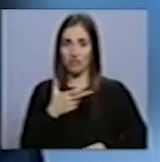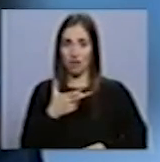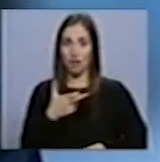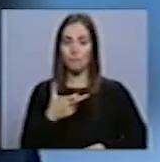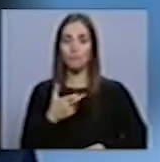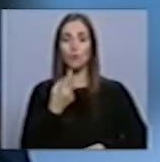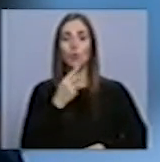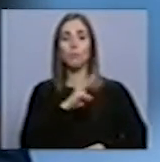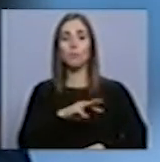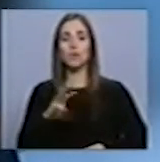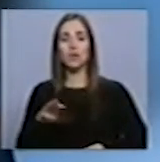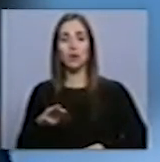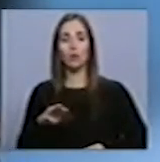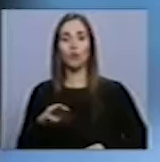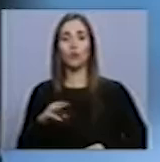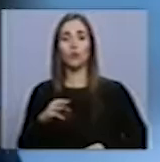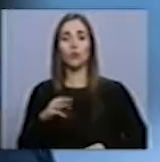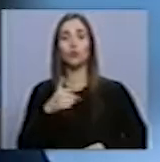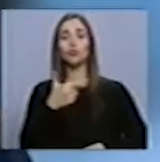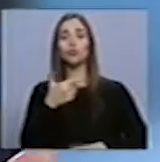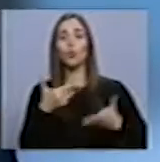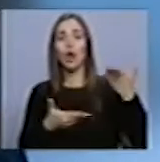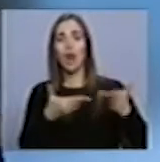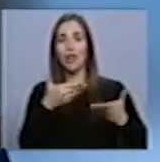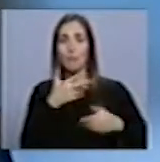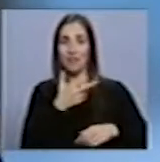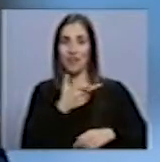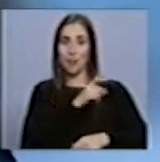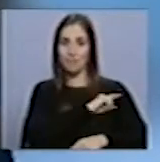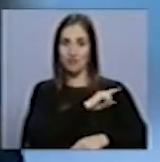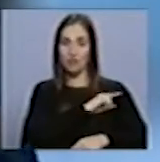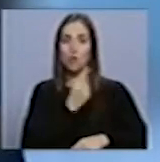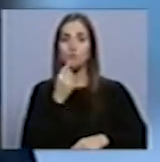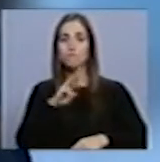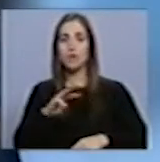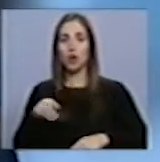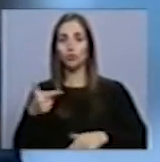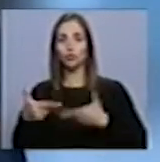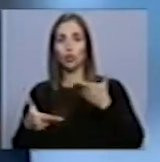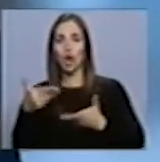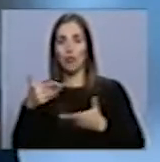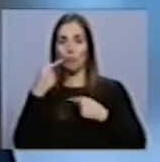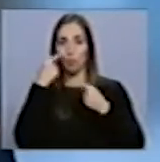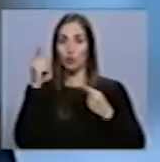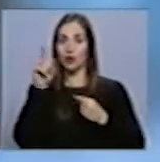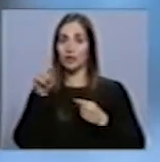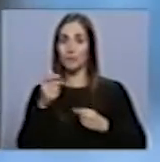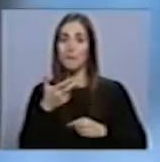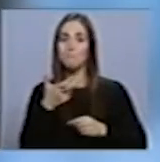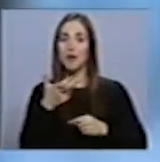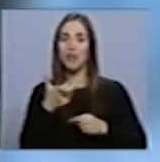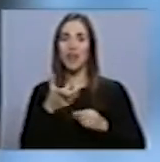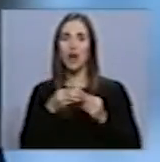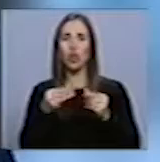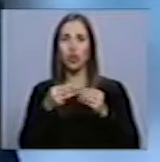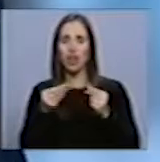isolada do privado melhor maneira pública mas a madeira da china que dará para trituração inclusive aquela também das matas